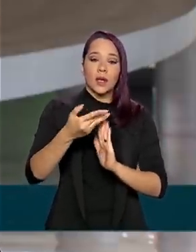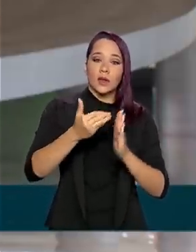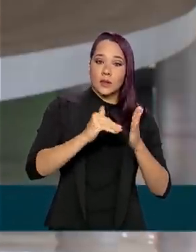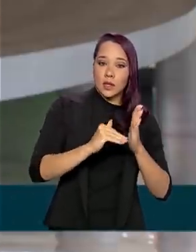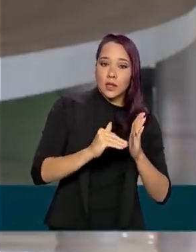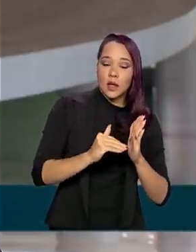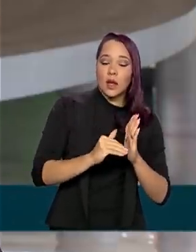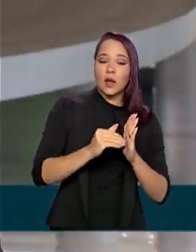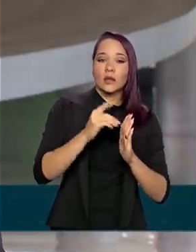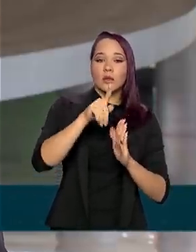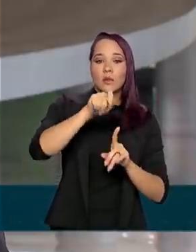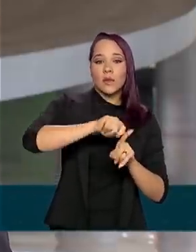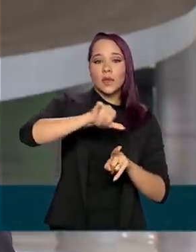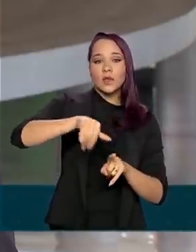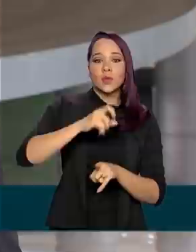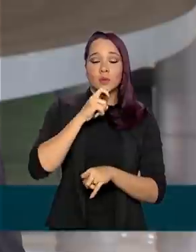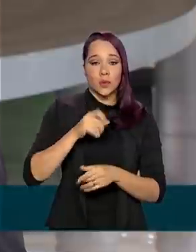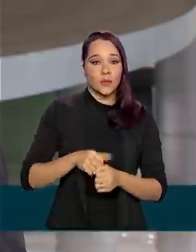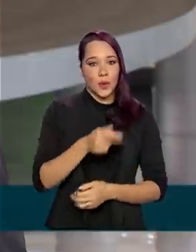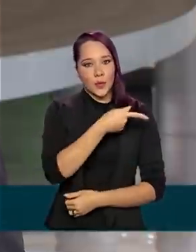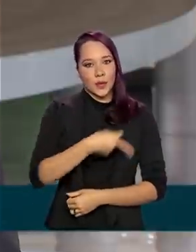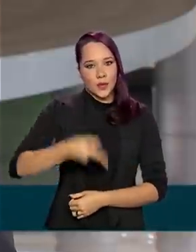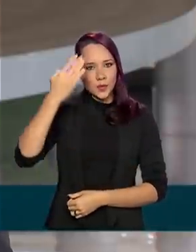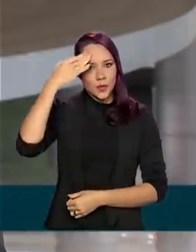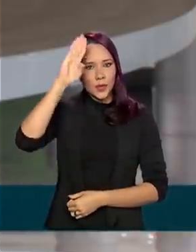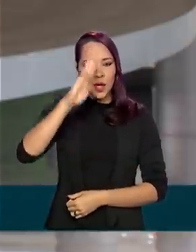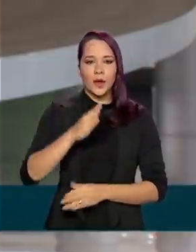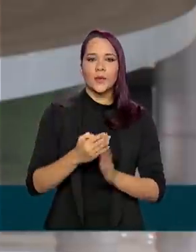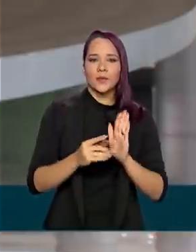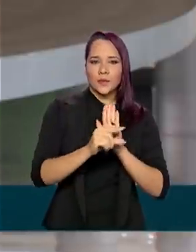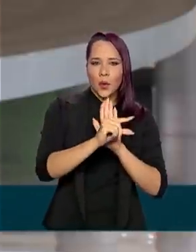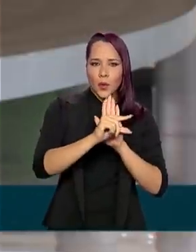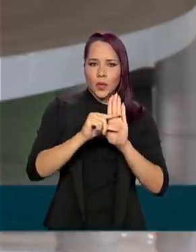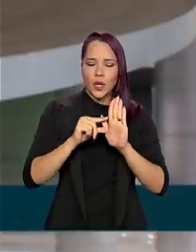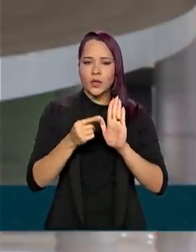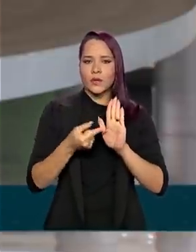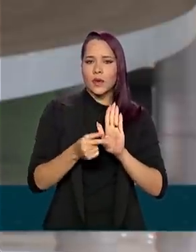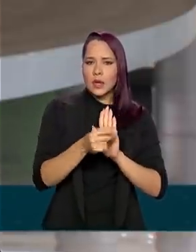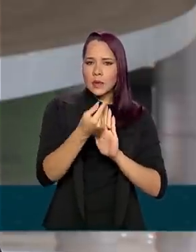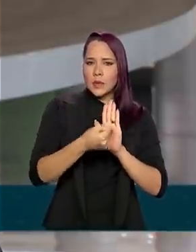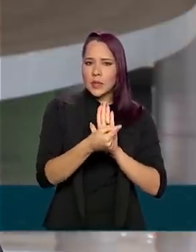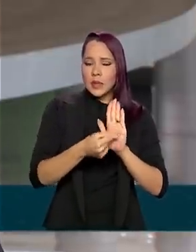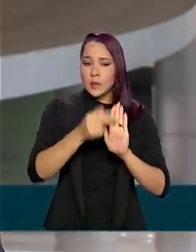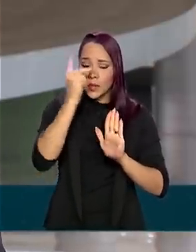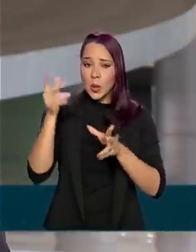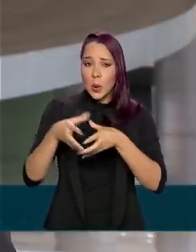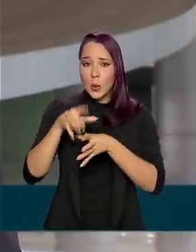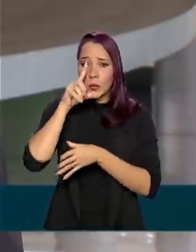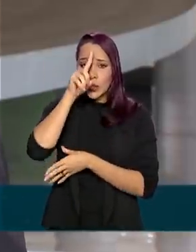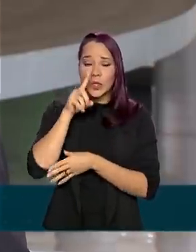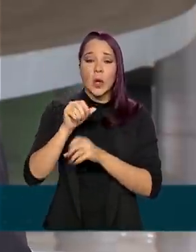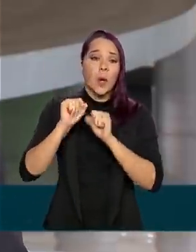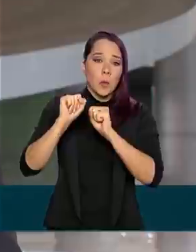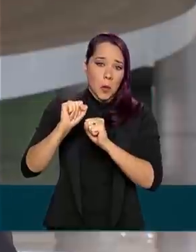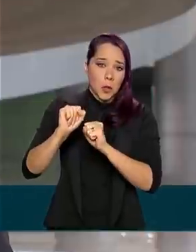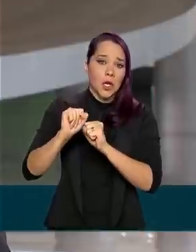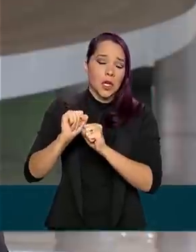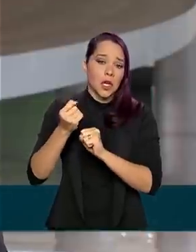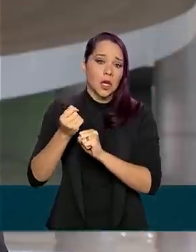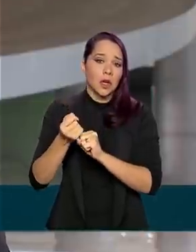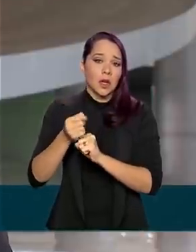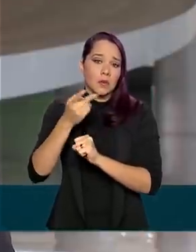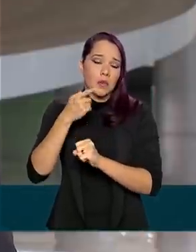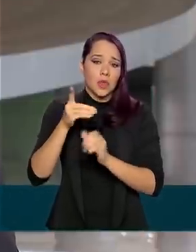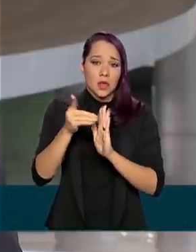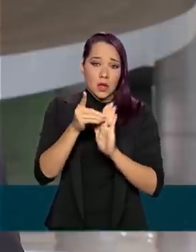em julho. E o Jair Bolsonaro vetou um trecho que previa que pacientes do grupo de risco poderiam, por meio de